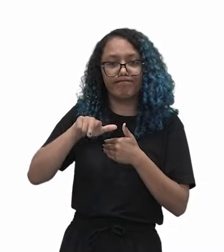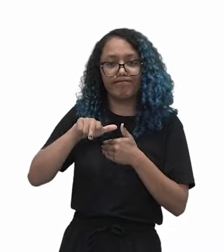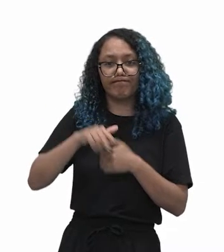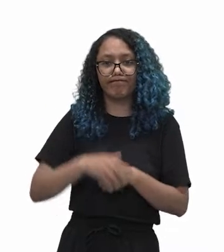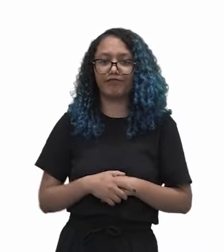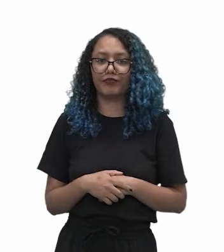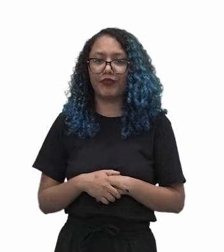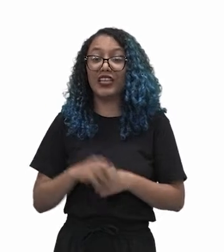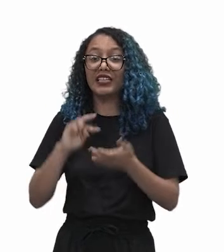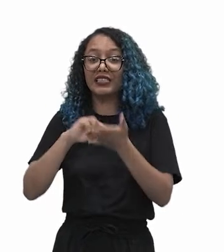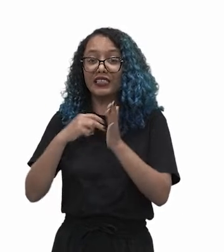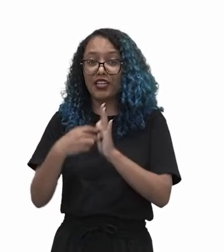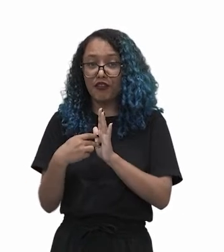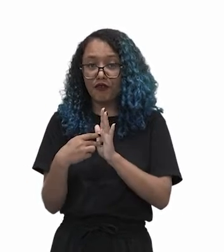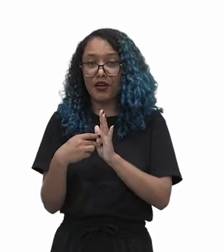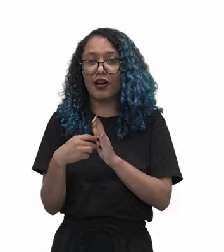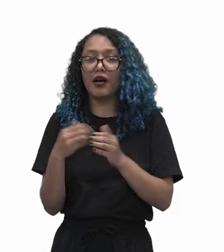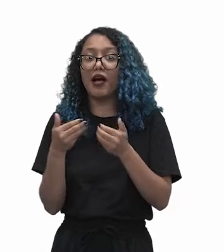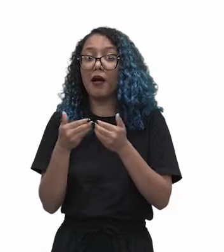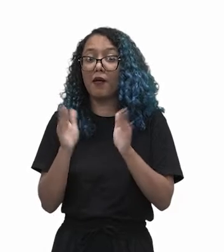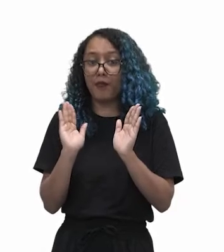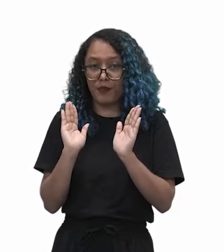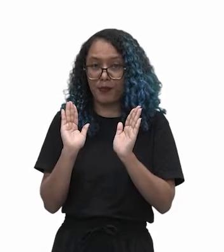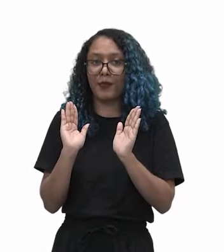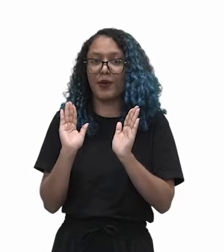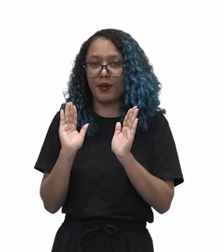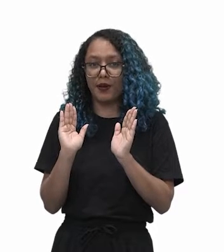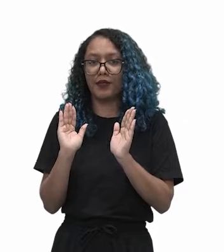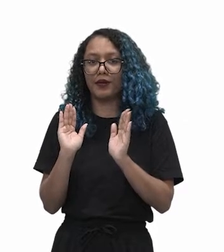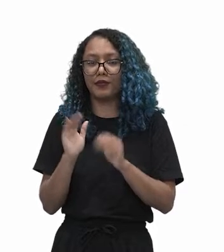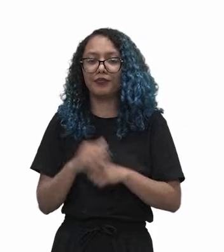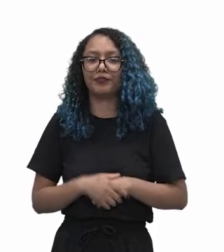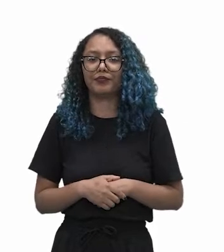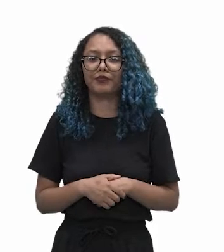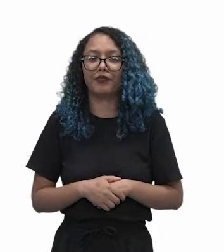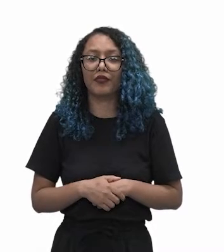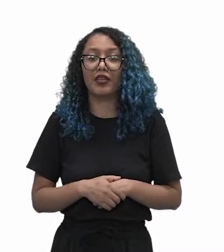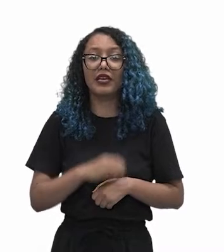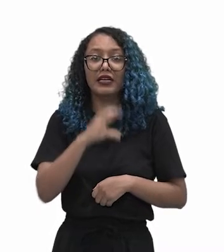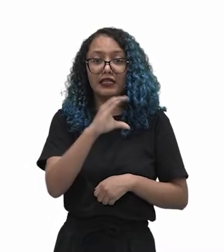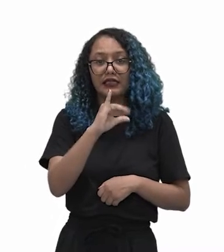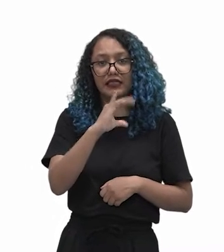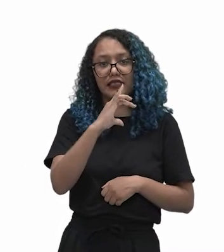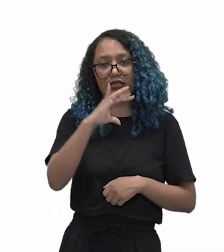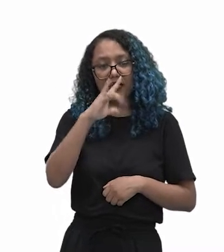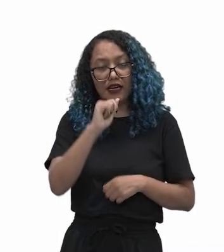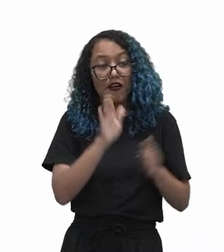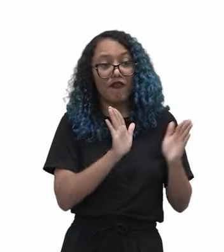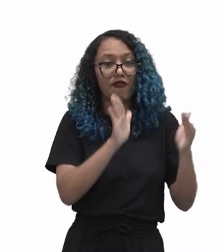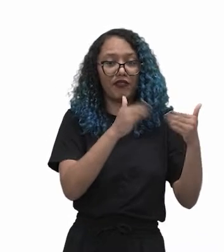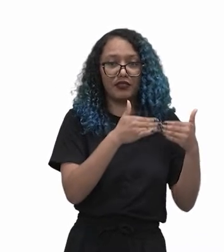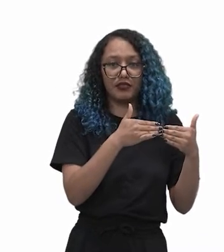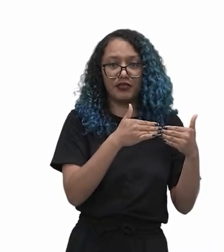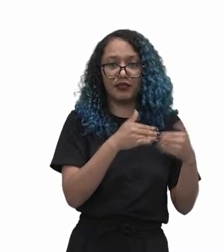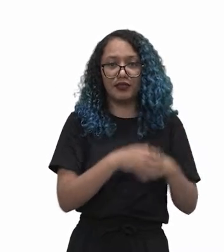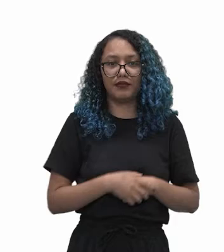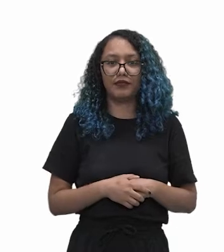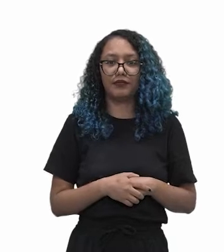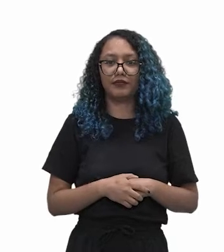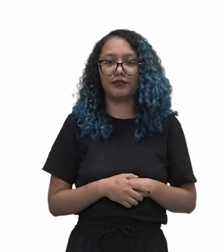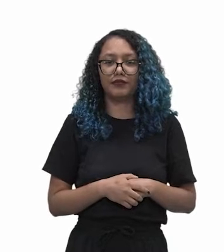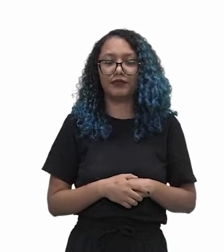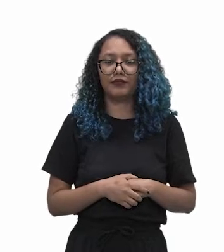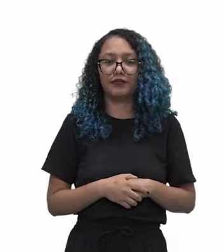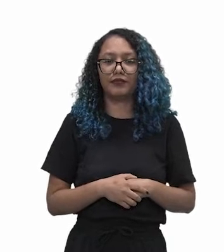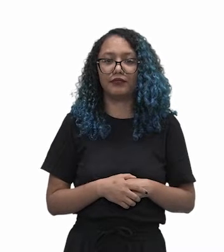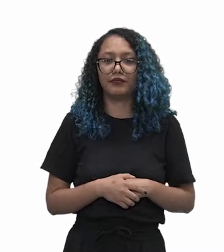Acíclica quer dizer que é uma cadeia aberta, cíclica quer dizer que é uma cadeia fechada. Então, tá aí, ó, formando sempre